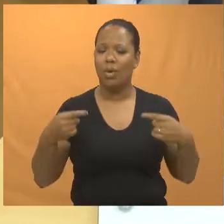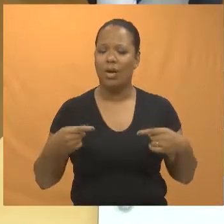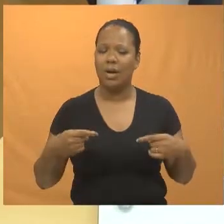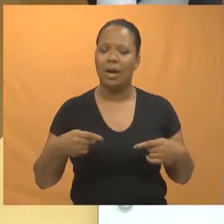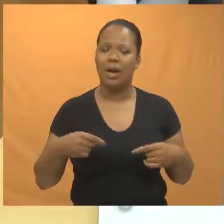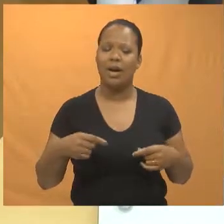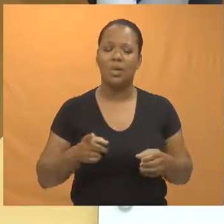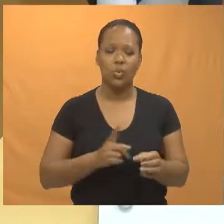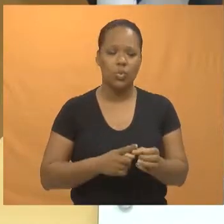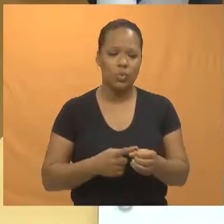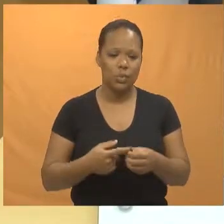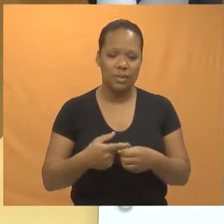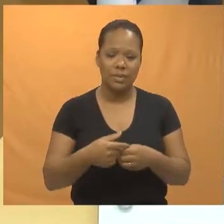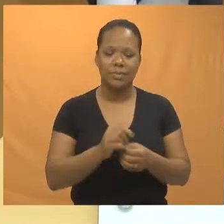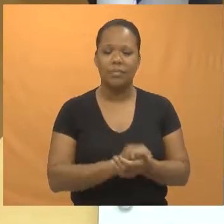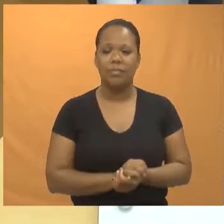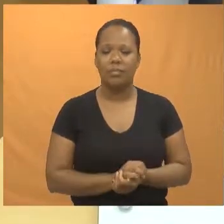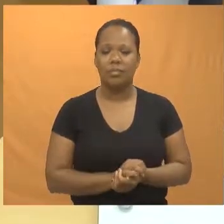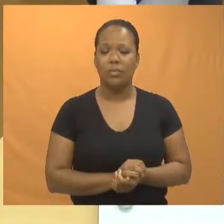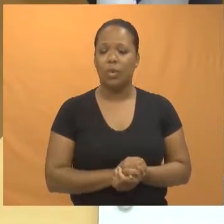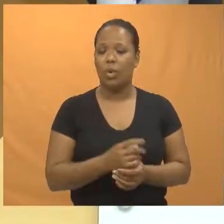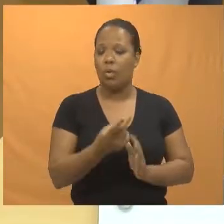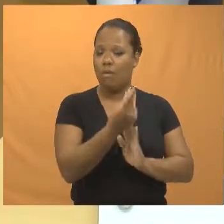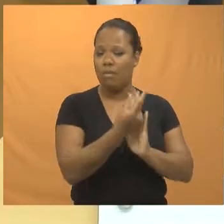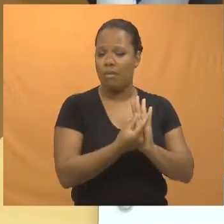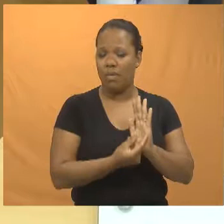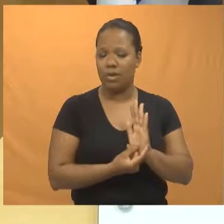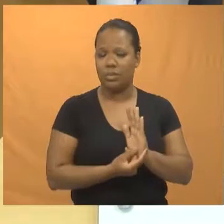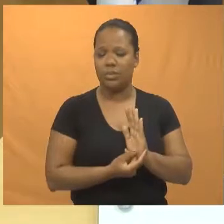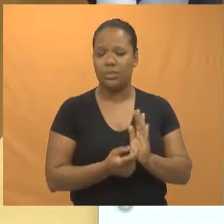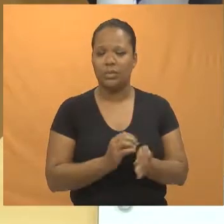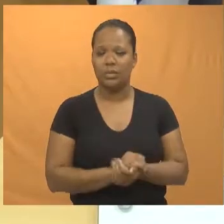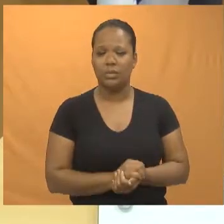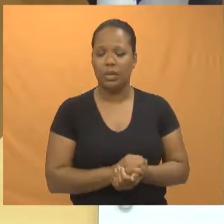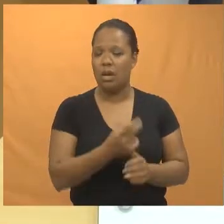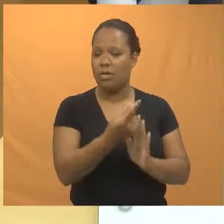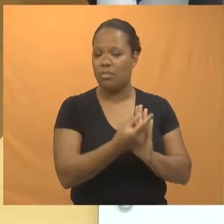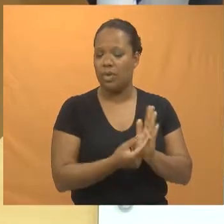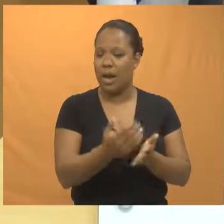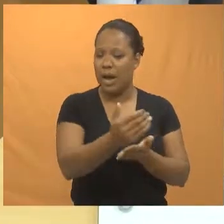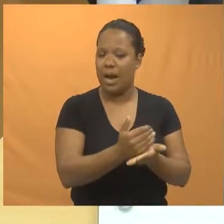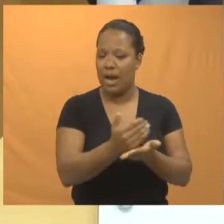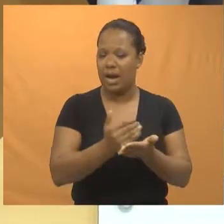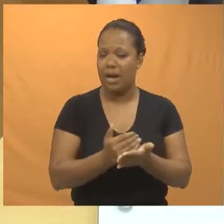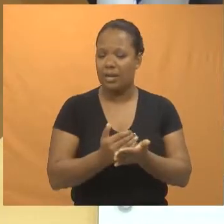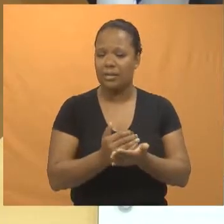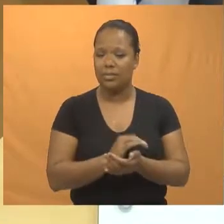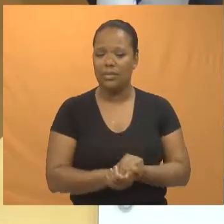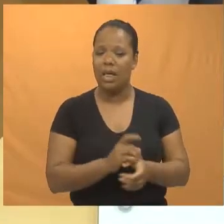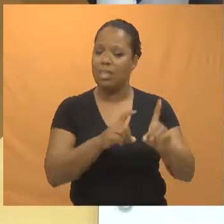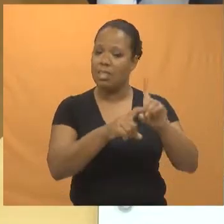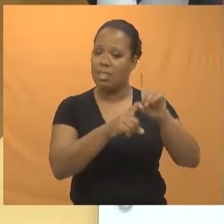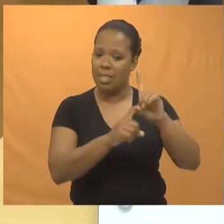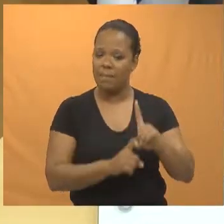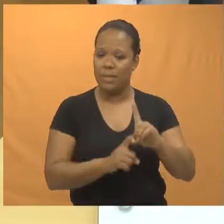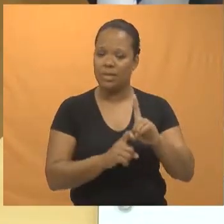dos tributos arrecadados pelo município, eles dependem da atividade econômica, né? E